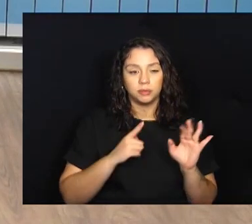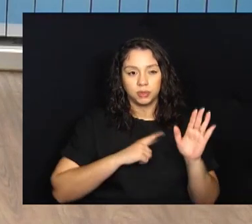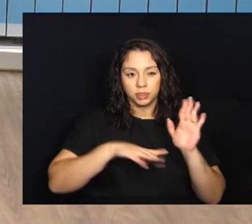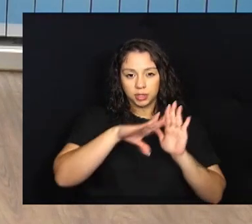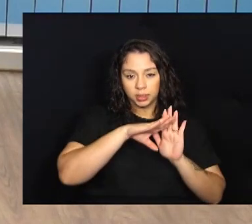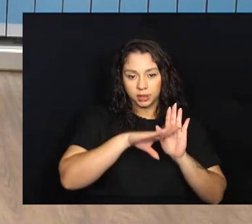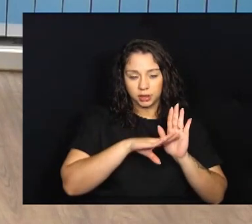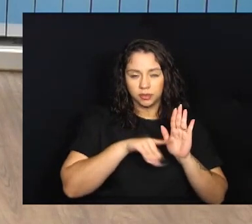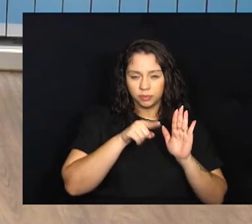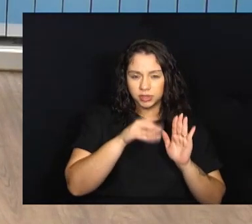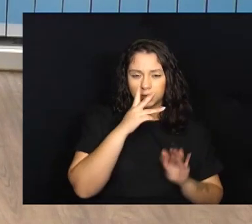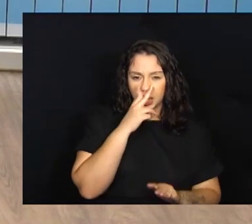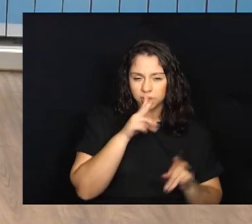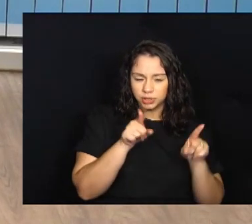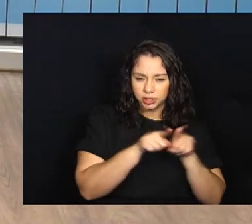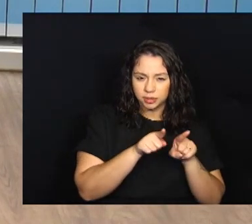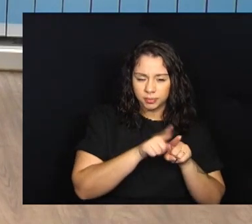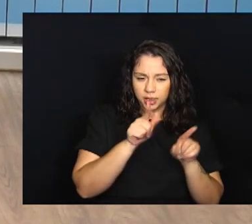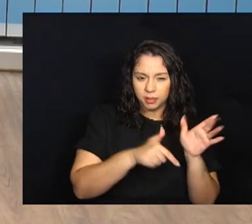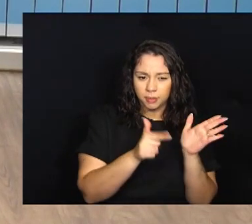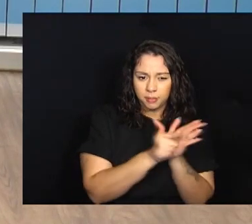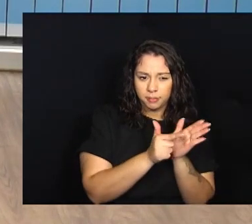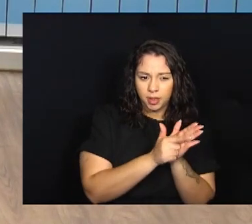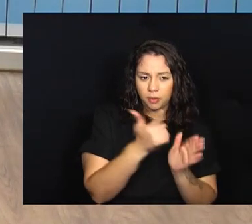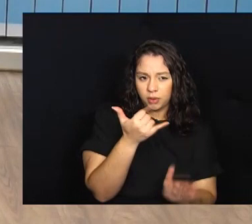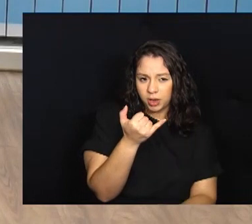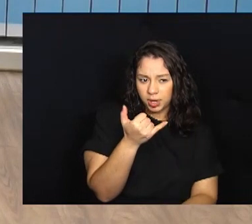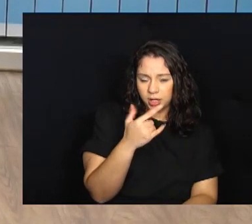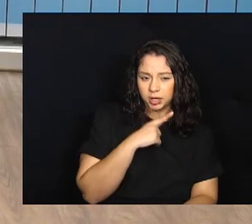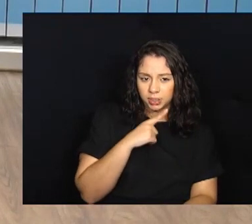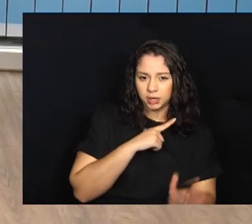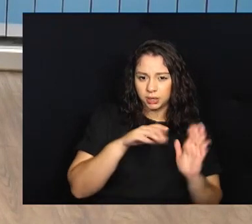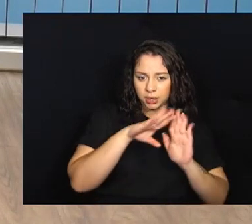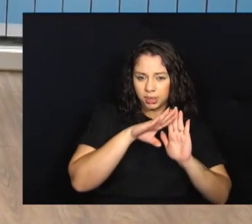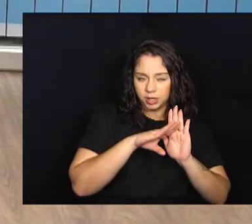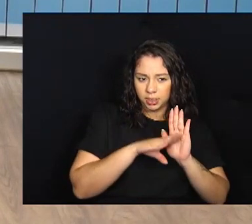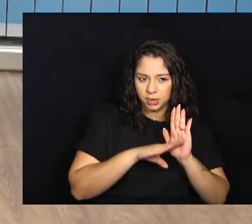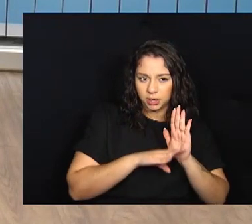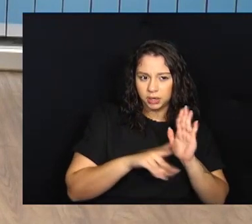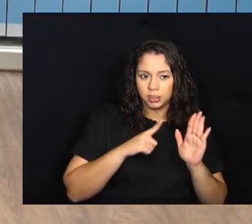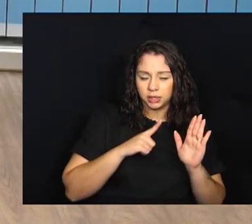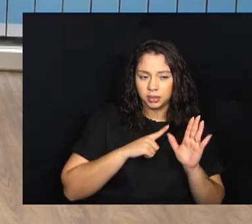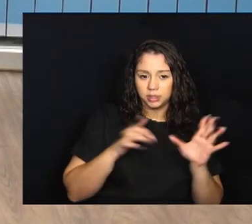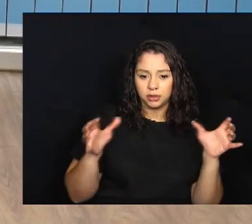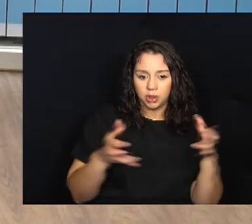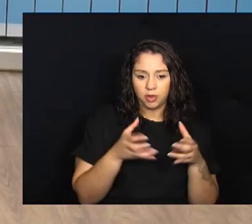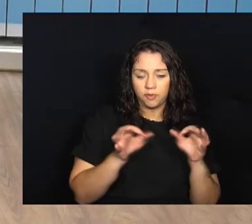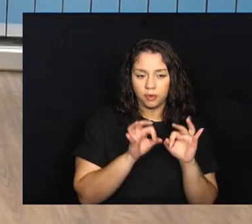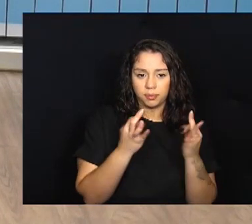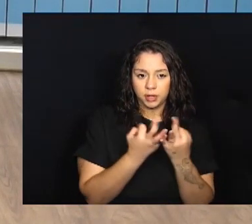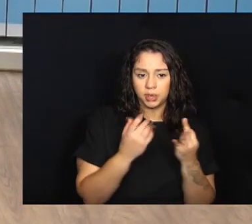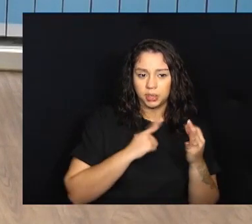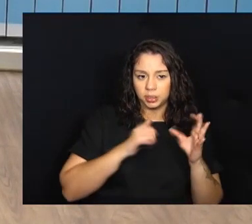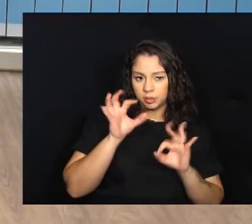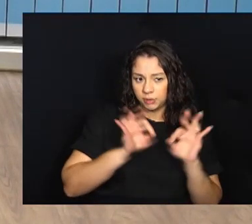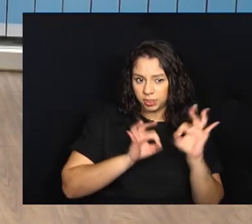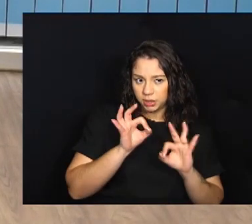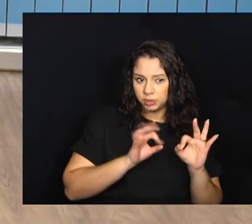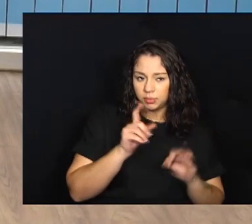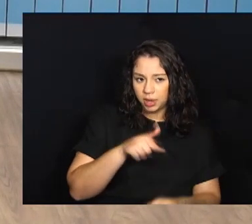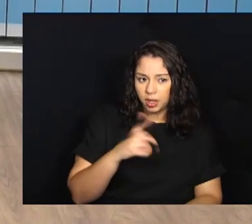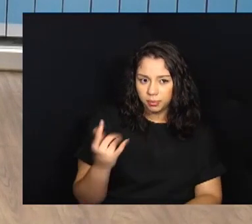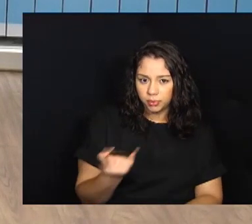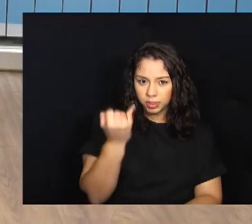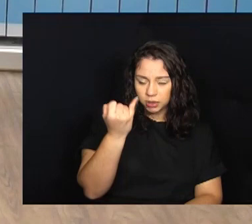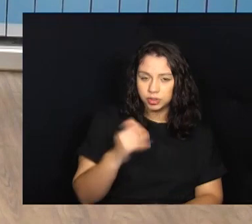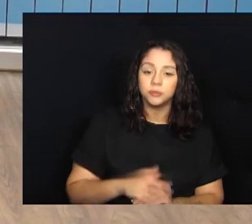também acredita nisso? Pegar o papel, a caneta, fazer essa lista, reunir a família para fazer todo esse planejamento, isso é